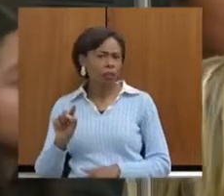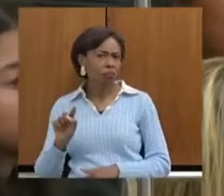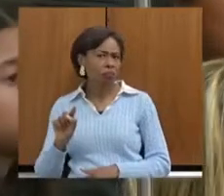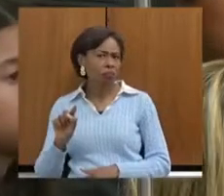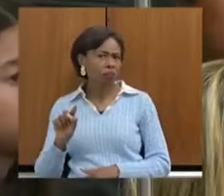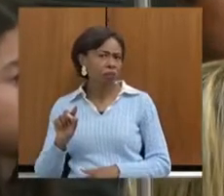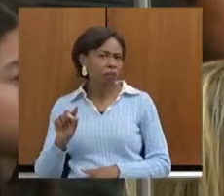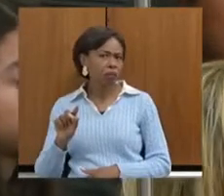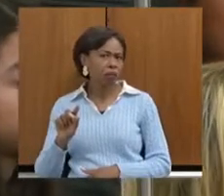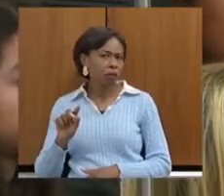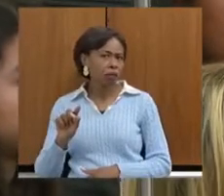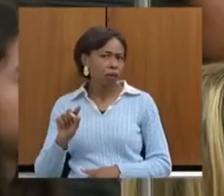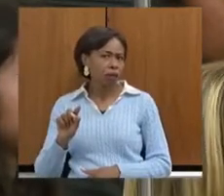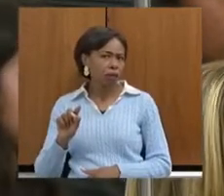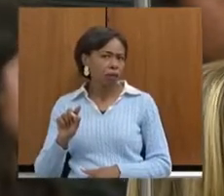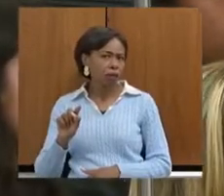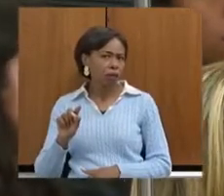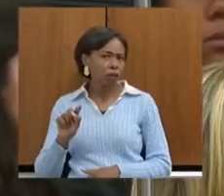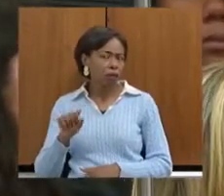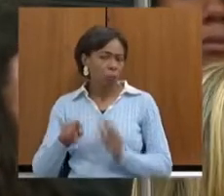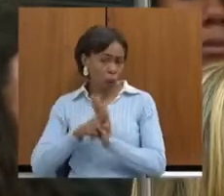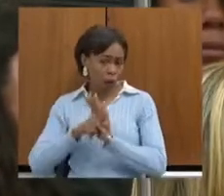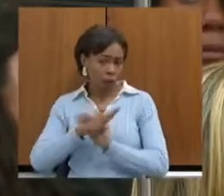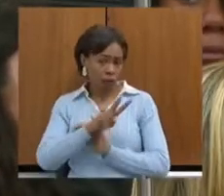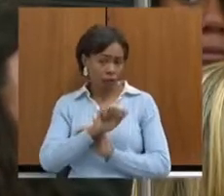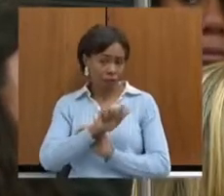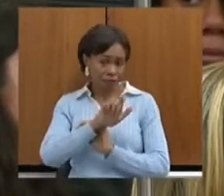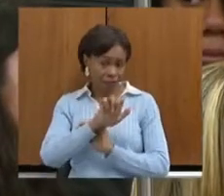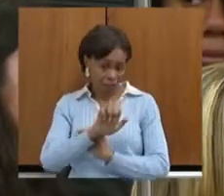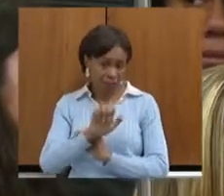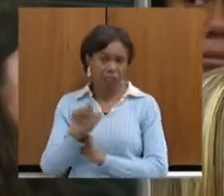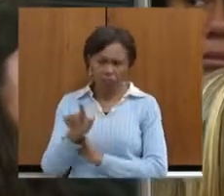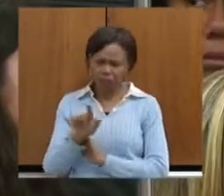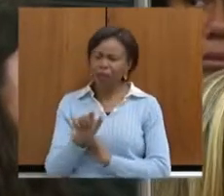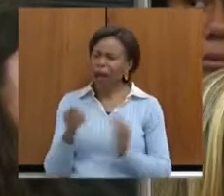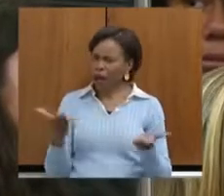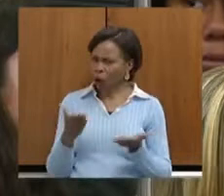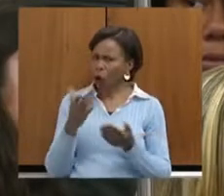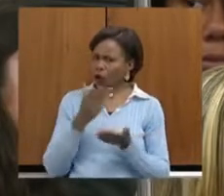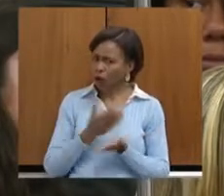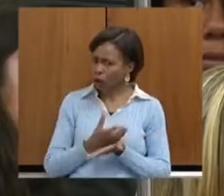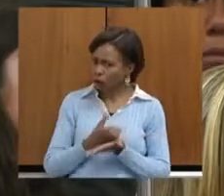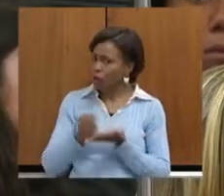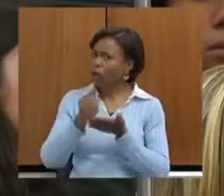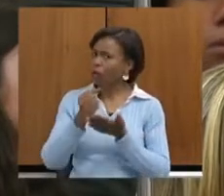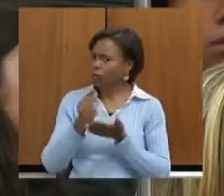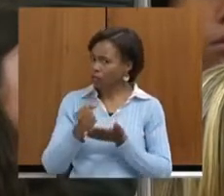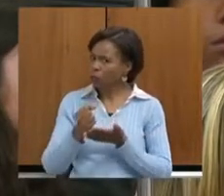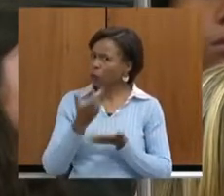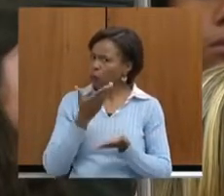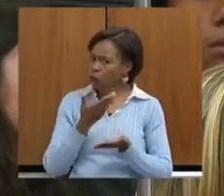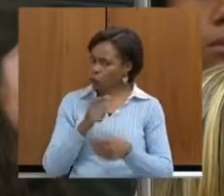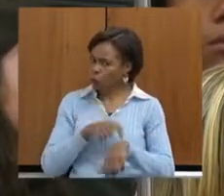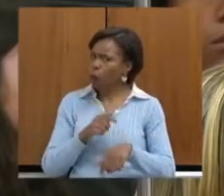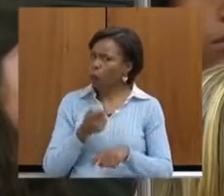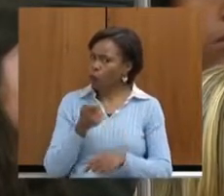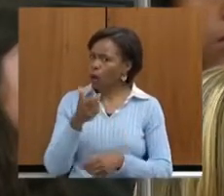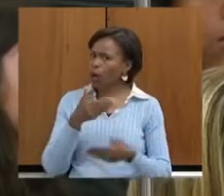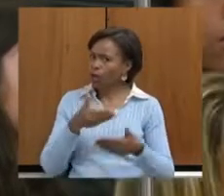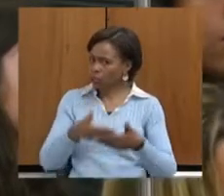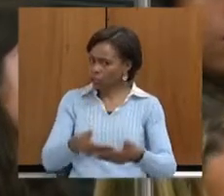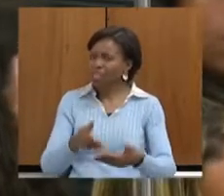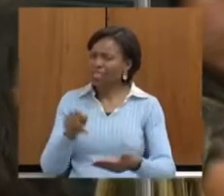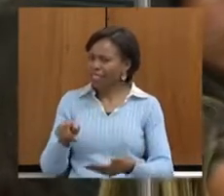tá aí o Espião da da Van estava vencendo agora esse nós descuidar ela vai